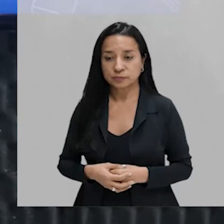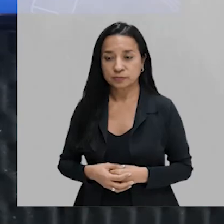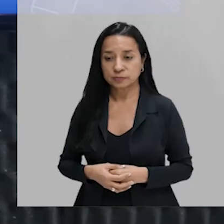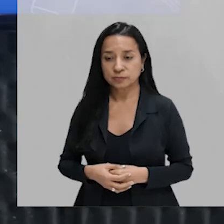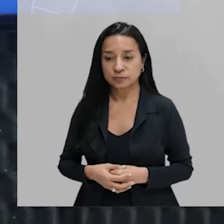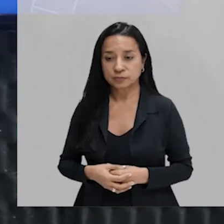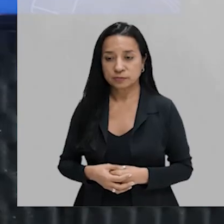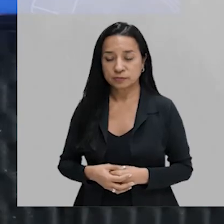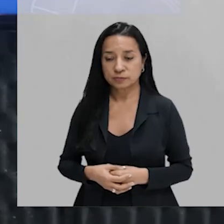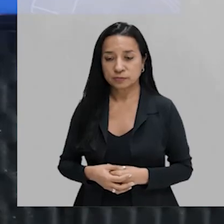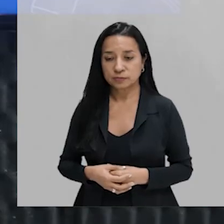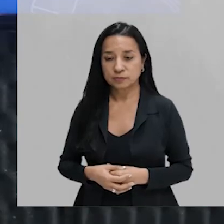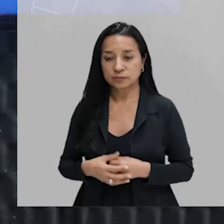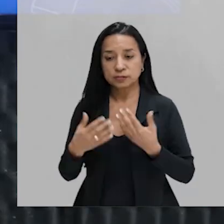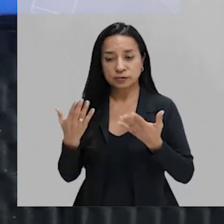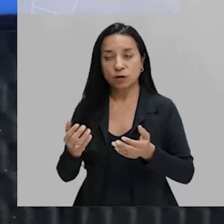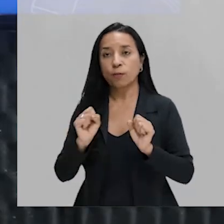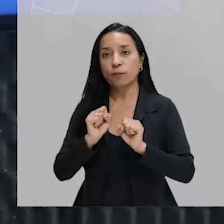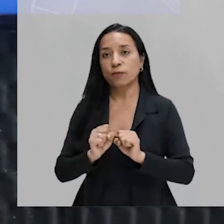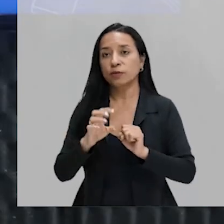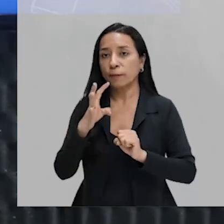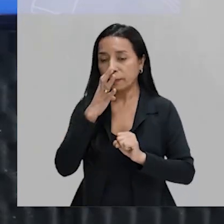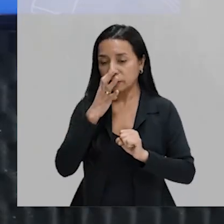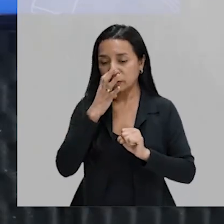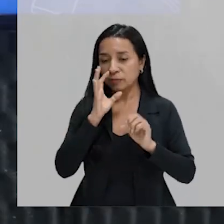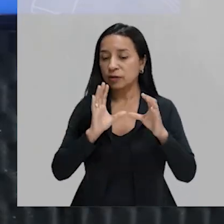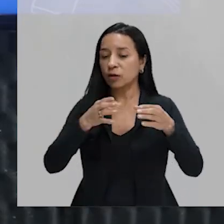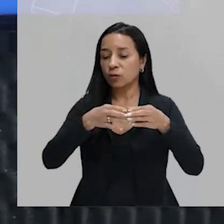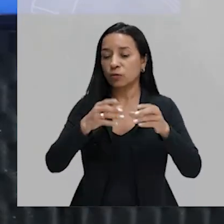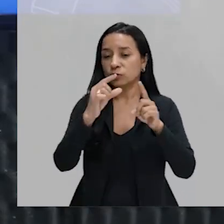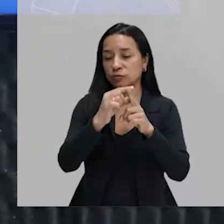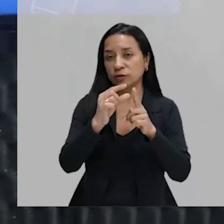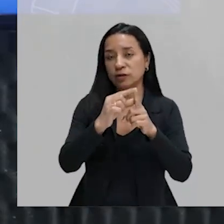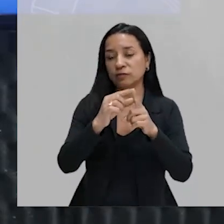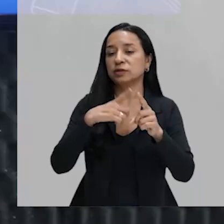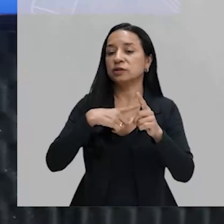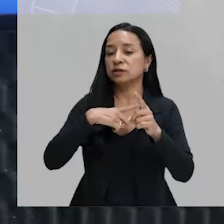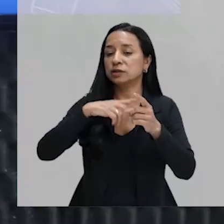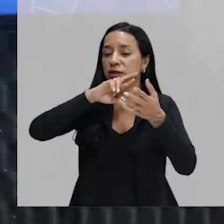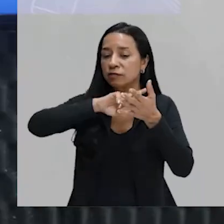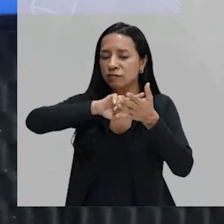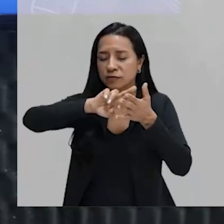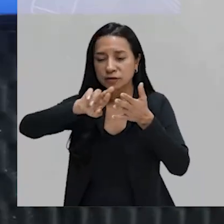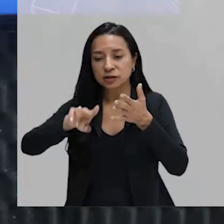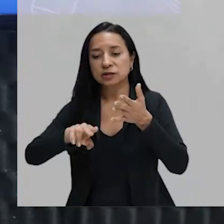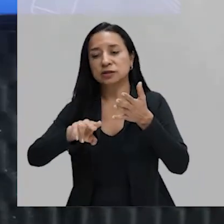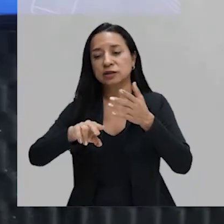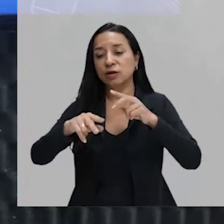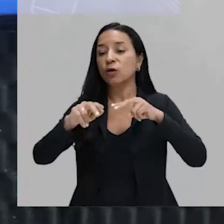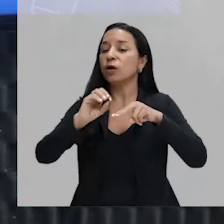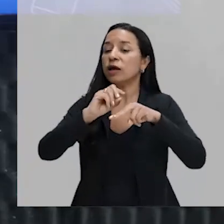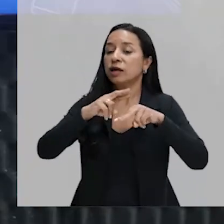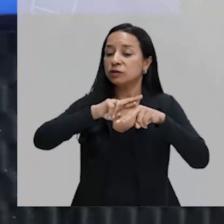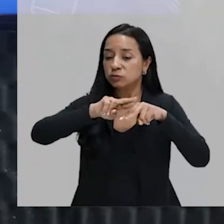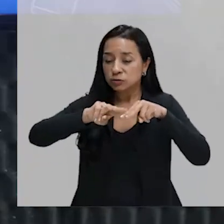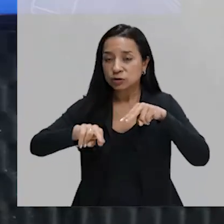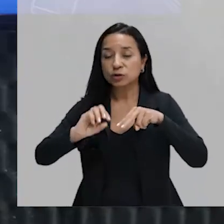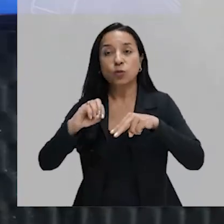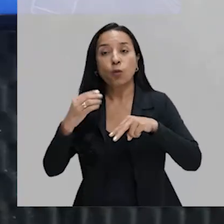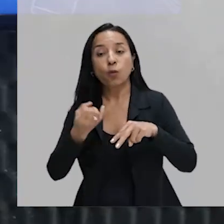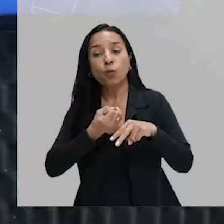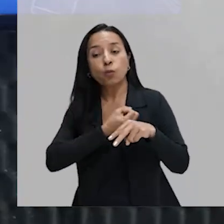esses, aqueles. Então, vocês podem perceber que é uma classe de palavras que vai sofrer variação tanto de gênero quanto de número.